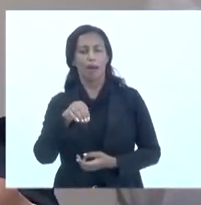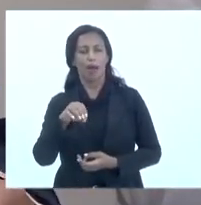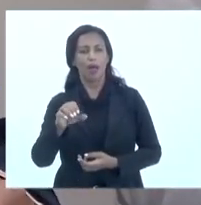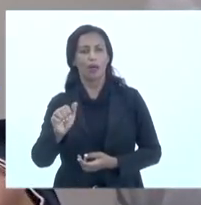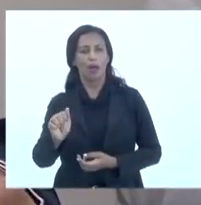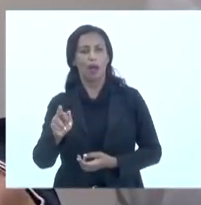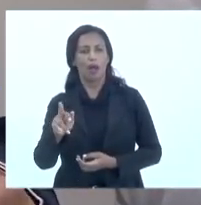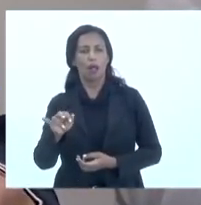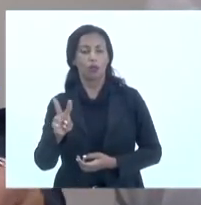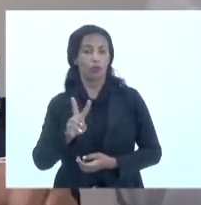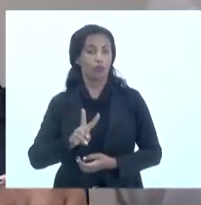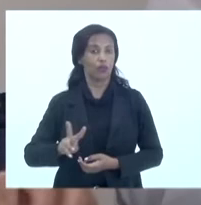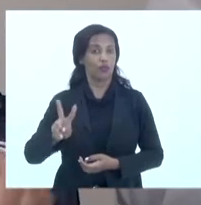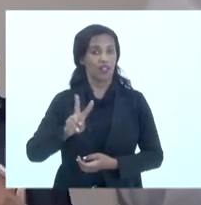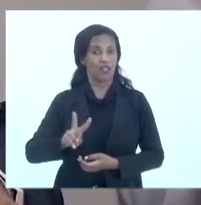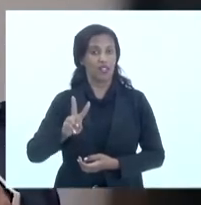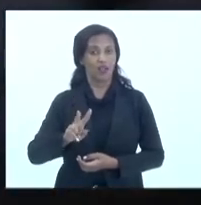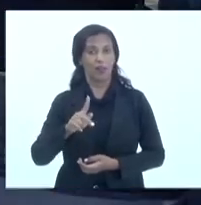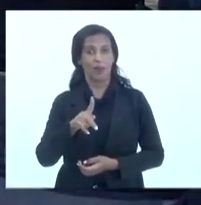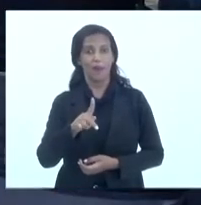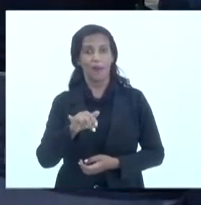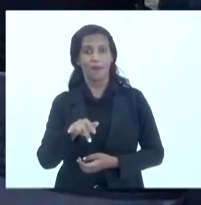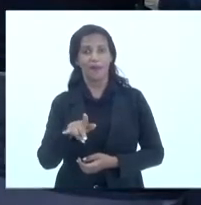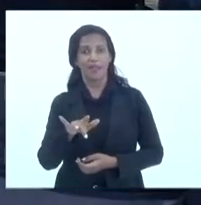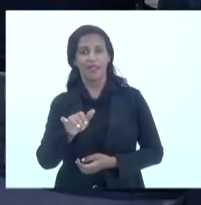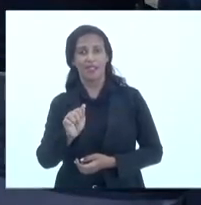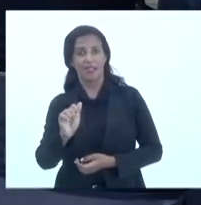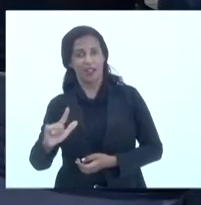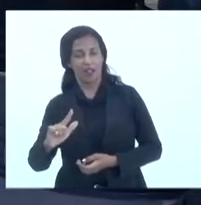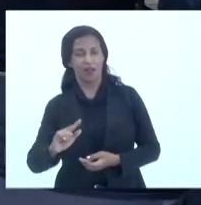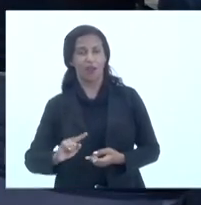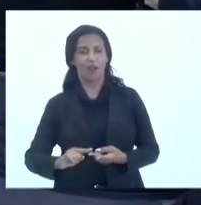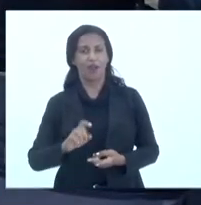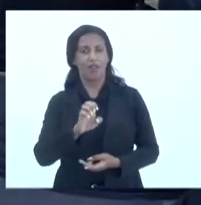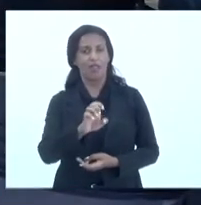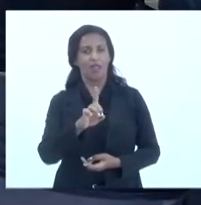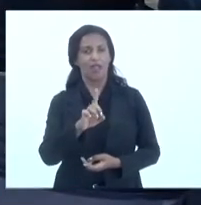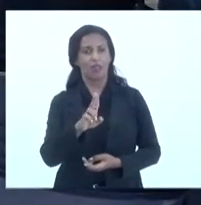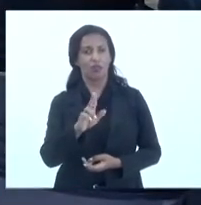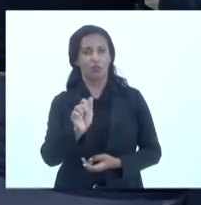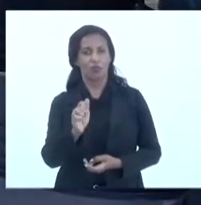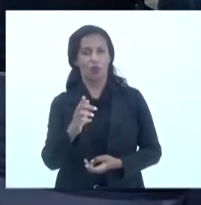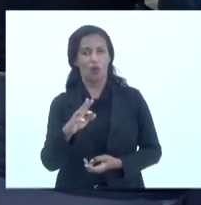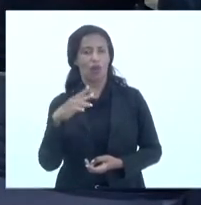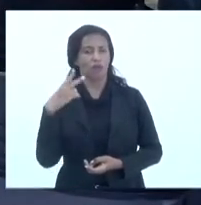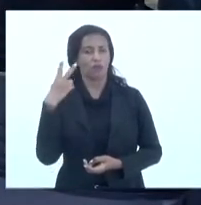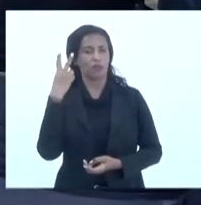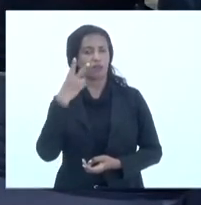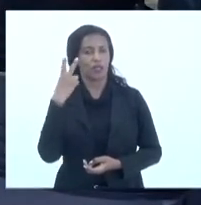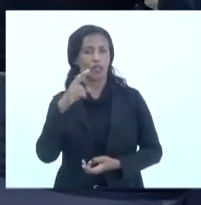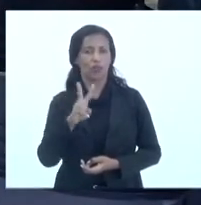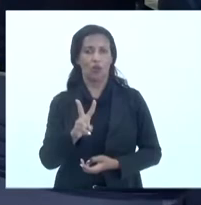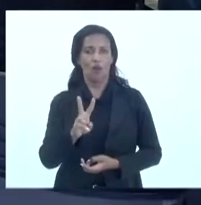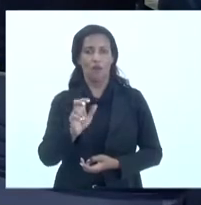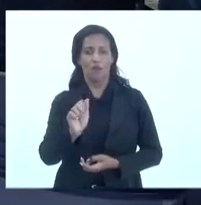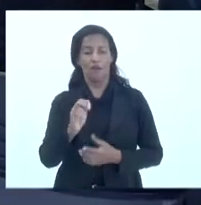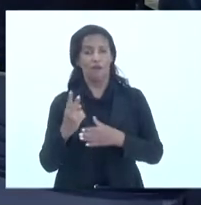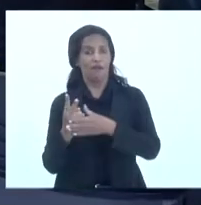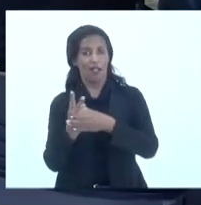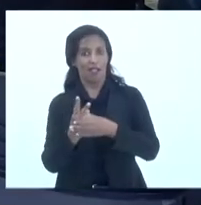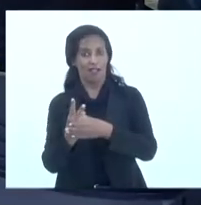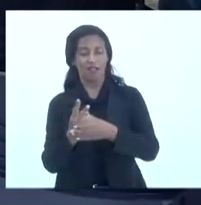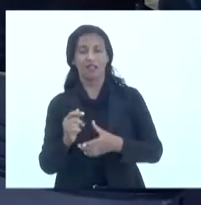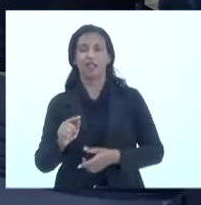amigo, vereador de Pinheiral, Eduardo Martinez, da Câmara, vereador de Valença,